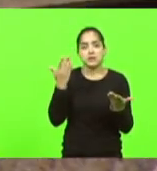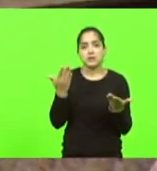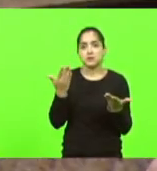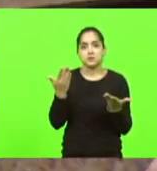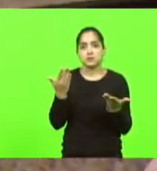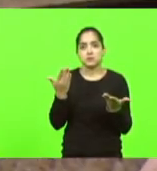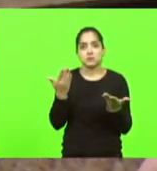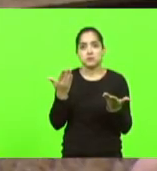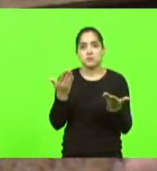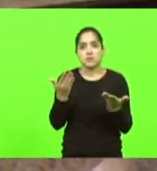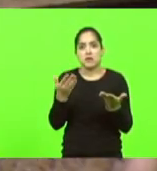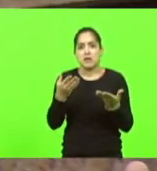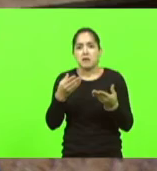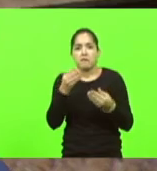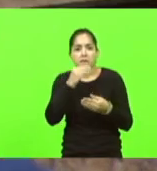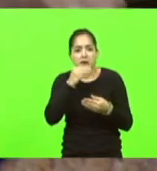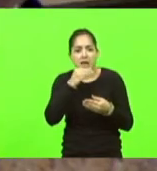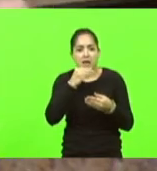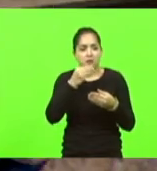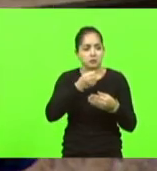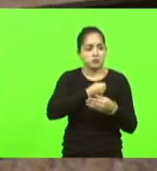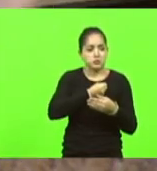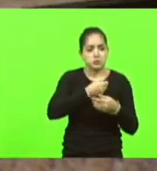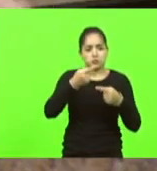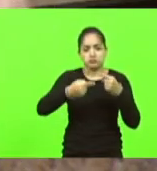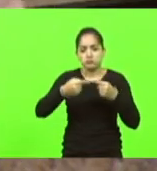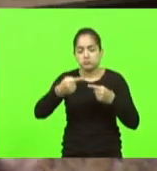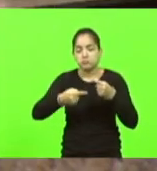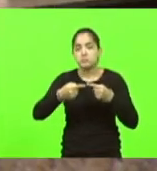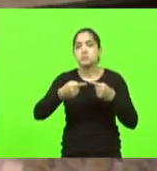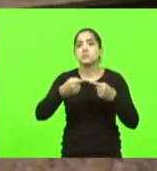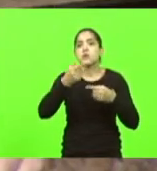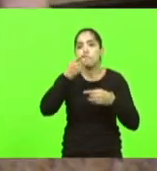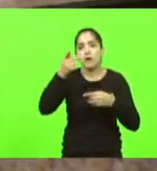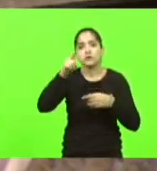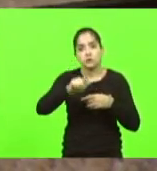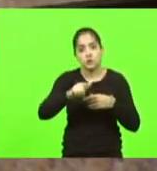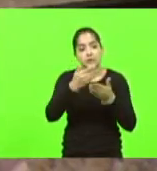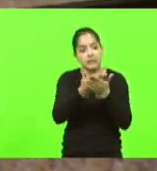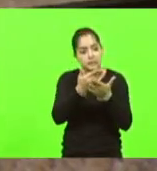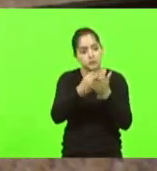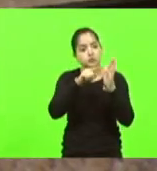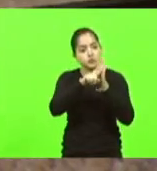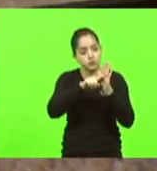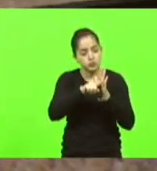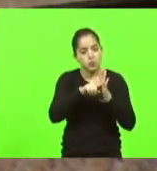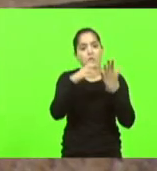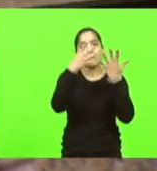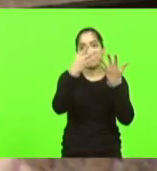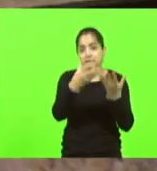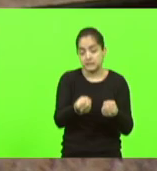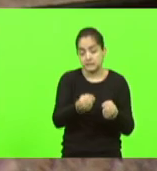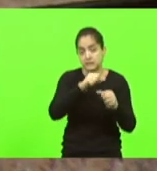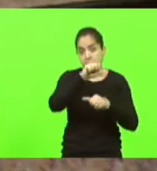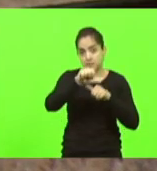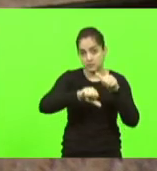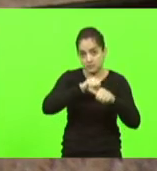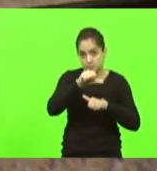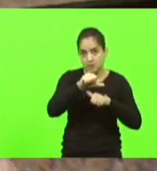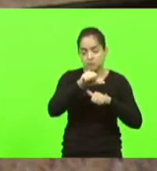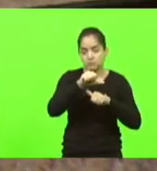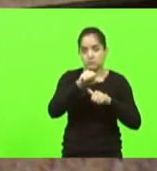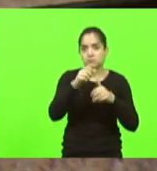também não considero Raso discutir em cima de número e o rei e até quem estudou a reforma é a favor da reforma eu quero